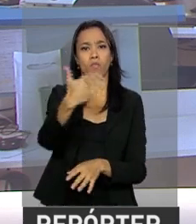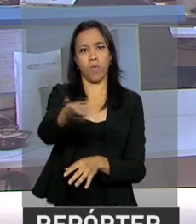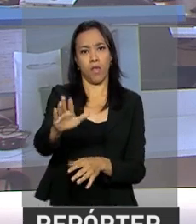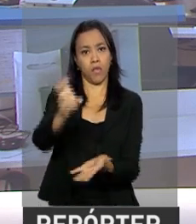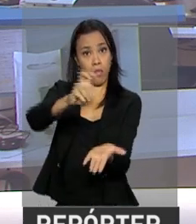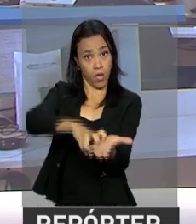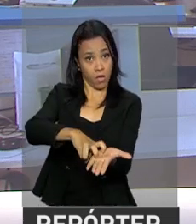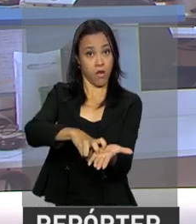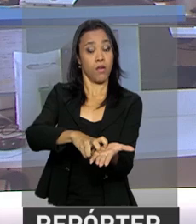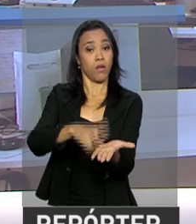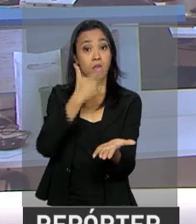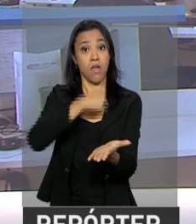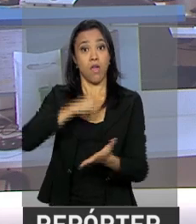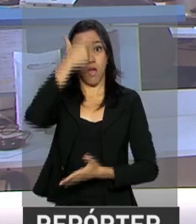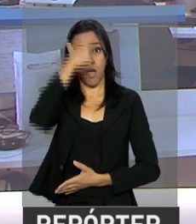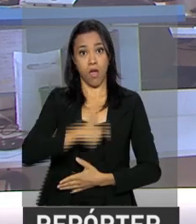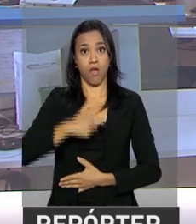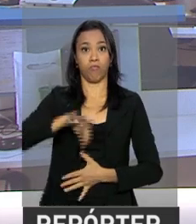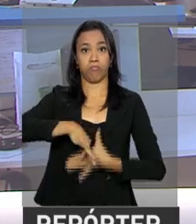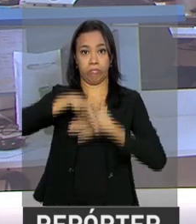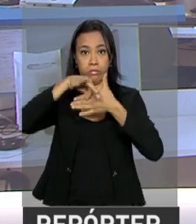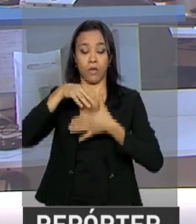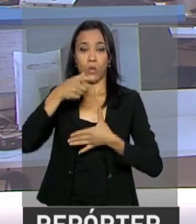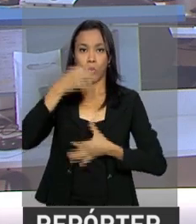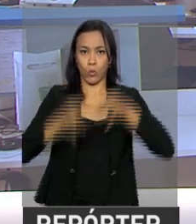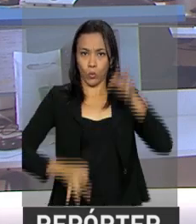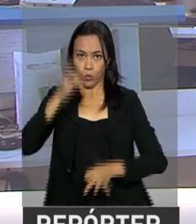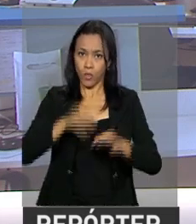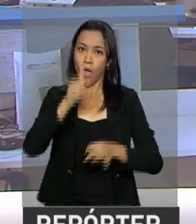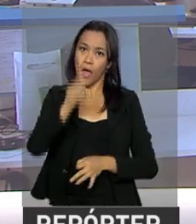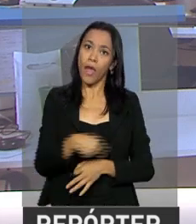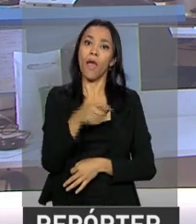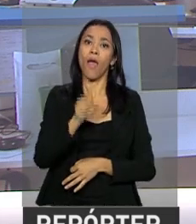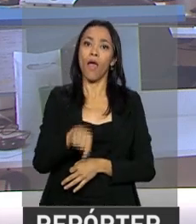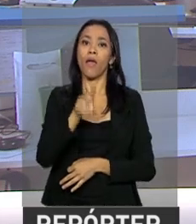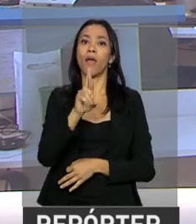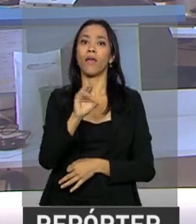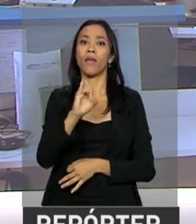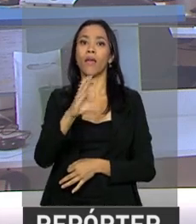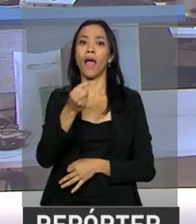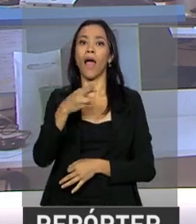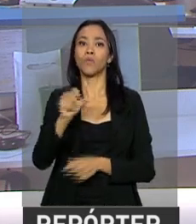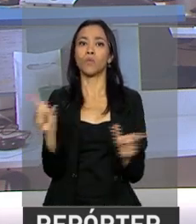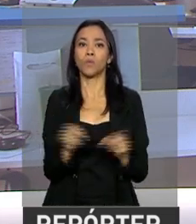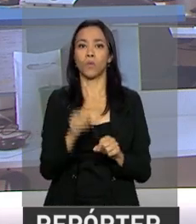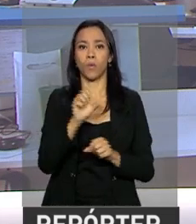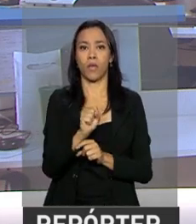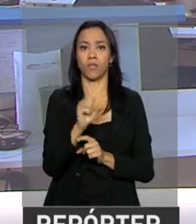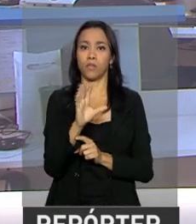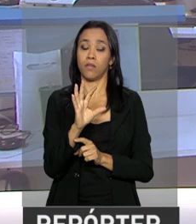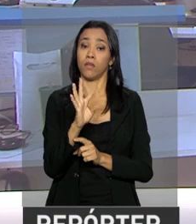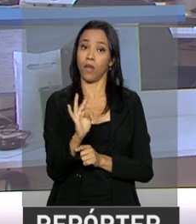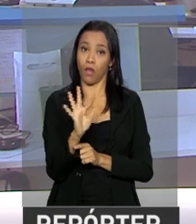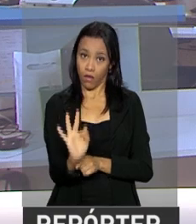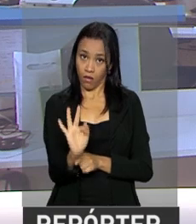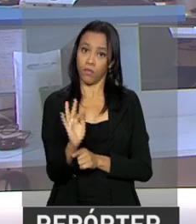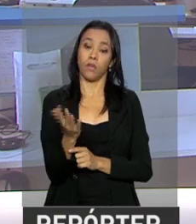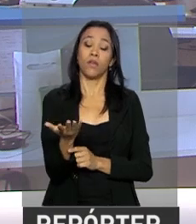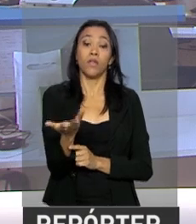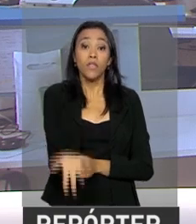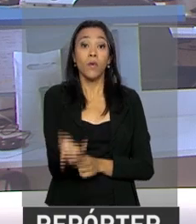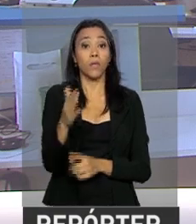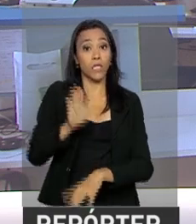manhã. Quem preside o julgamento é o ministro Ricardo Lewandowski, do Supremo Tribunal Federal. Dilma Rousseff, neste